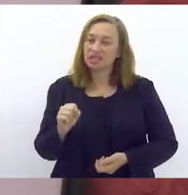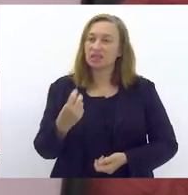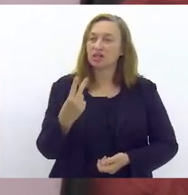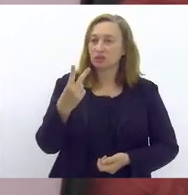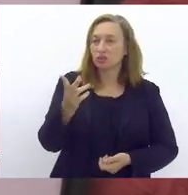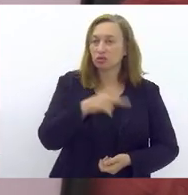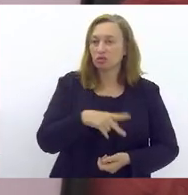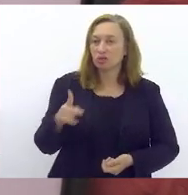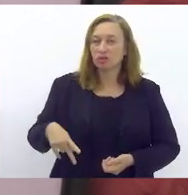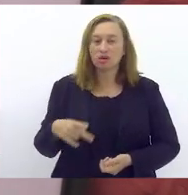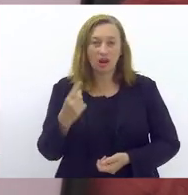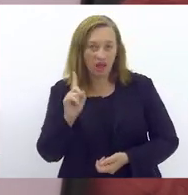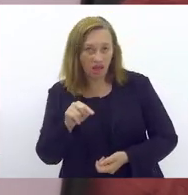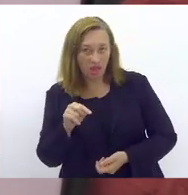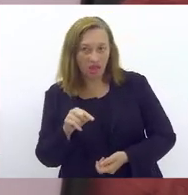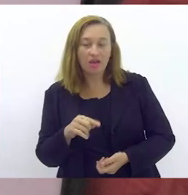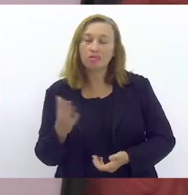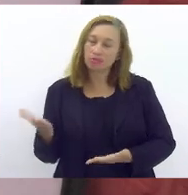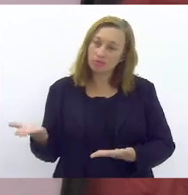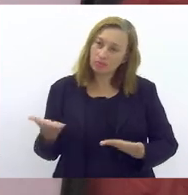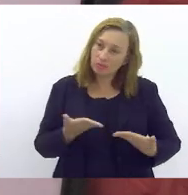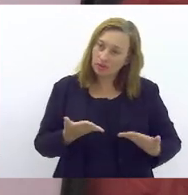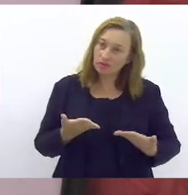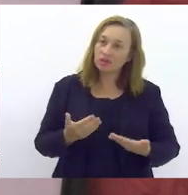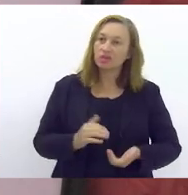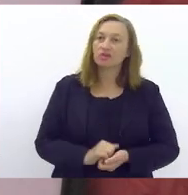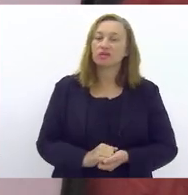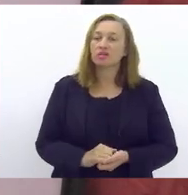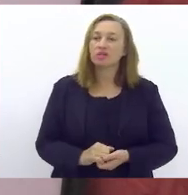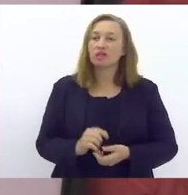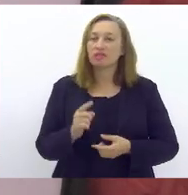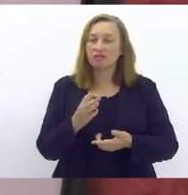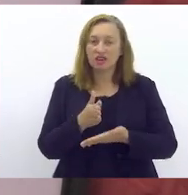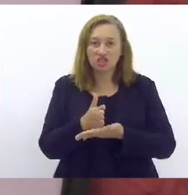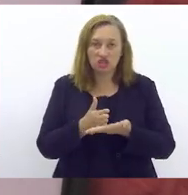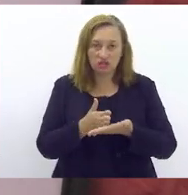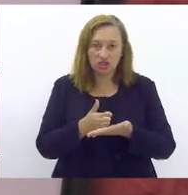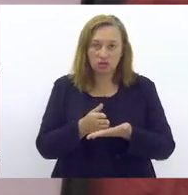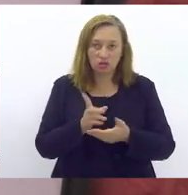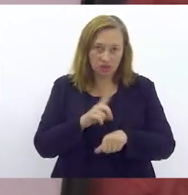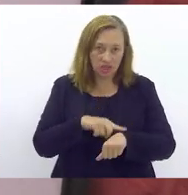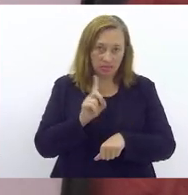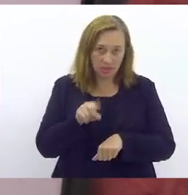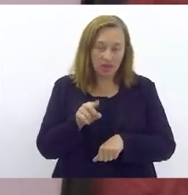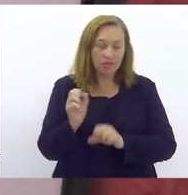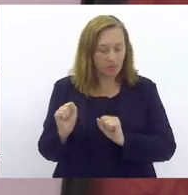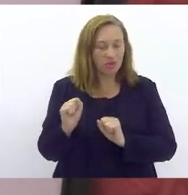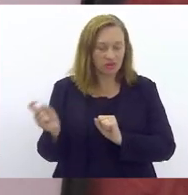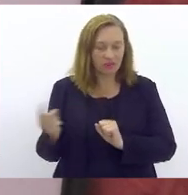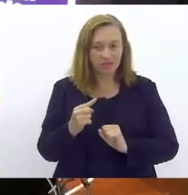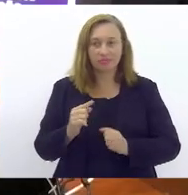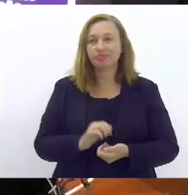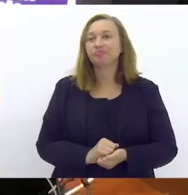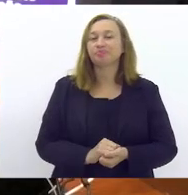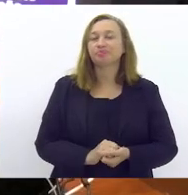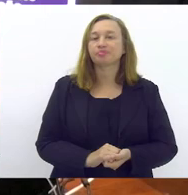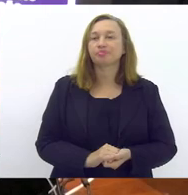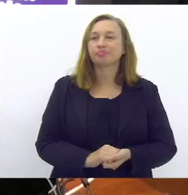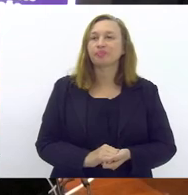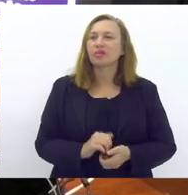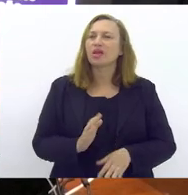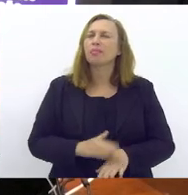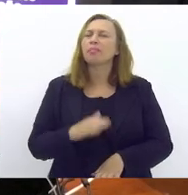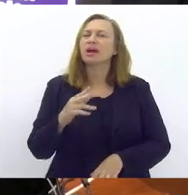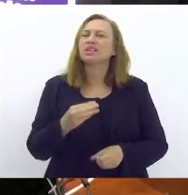Lani Maria, é isso? Podem caminhar as duas para cá, vocês vão dividir o tempo, não é isso? Podem vir. Tem mais